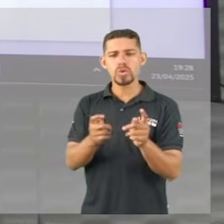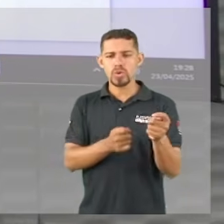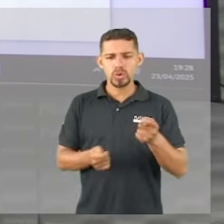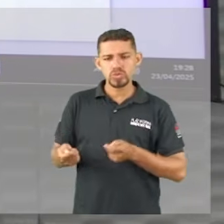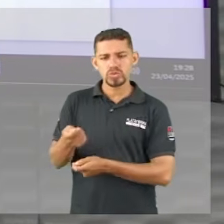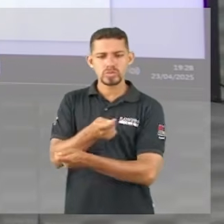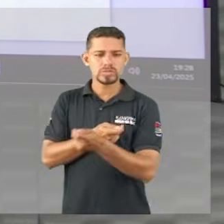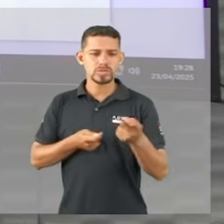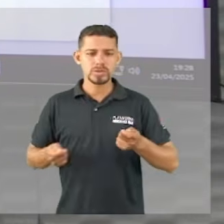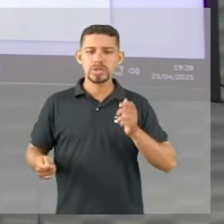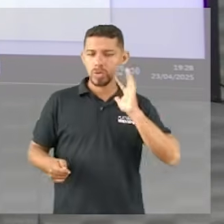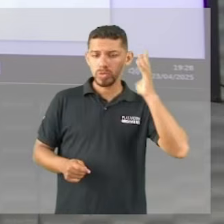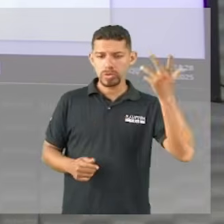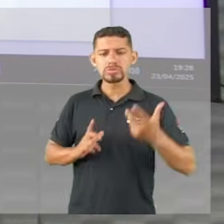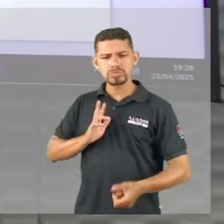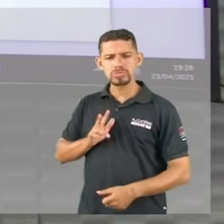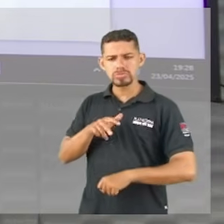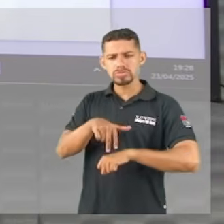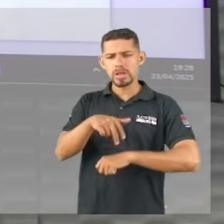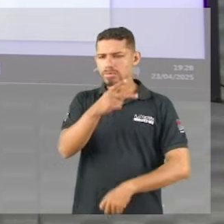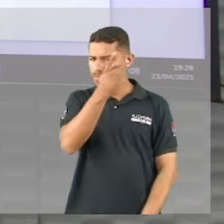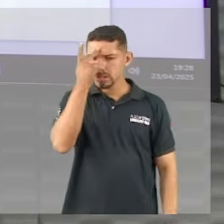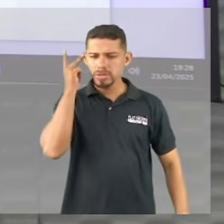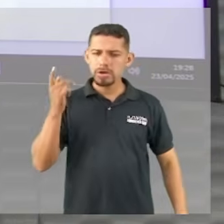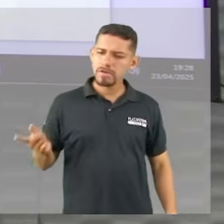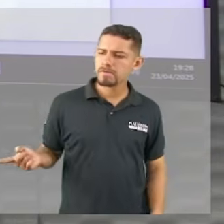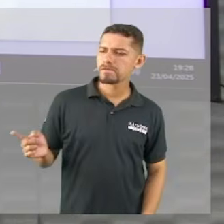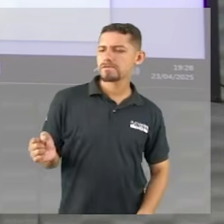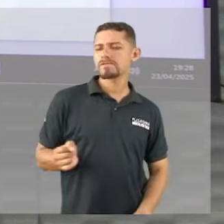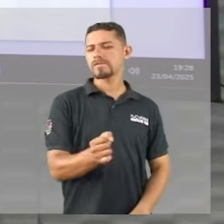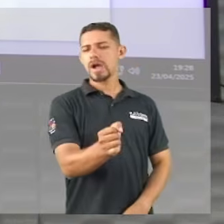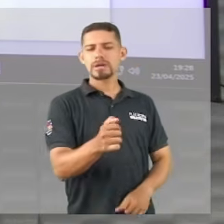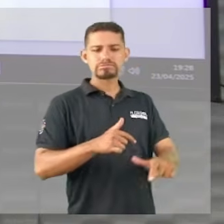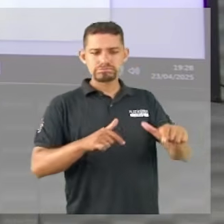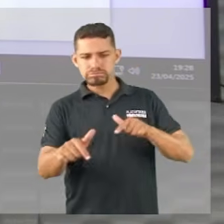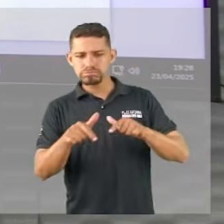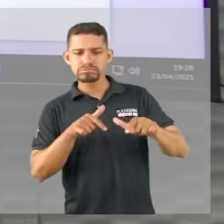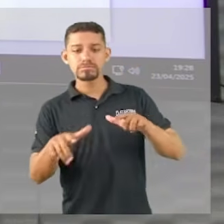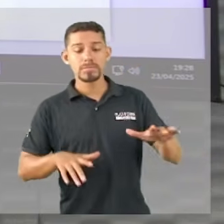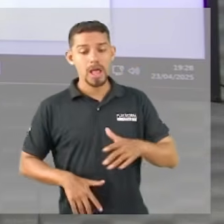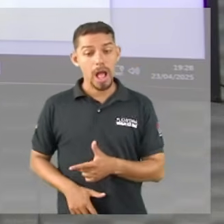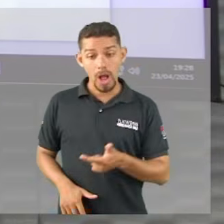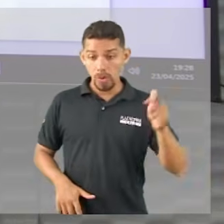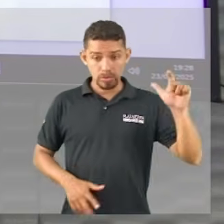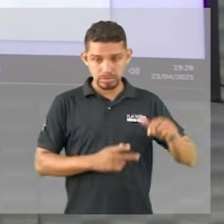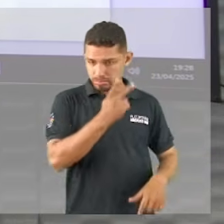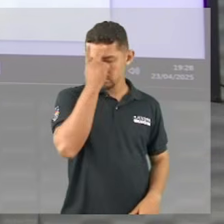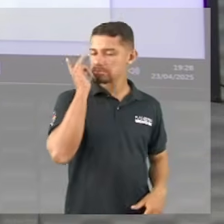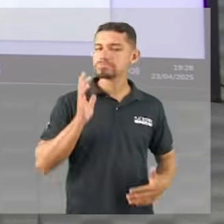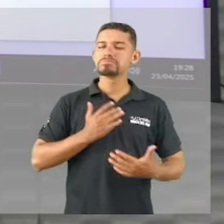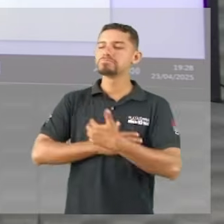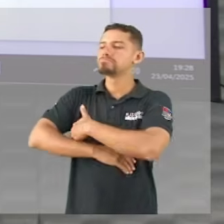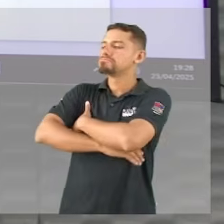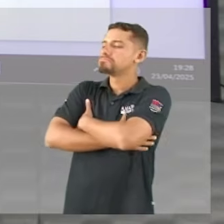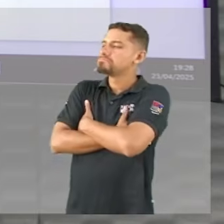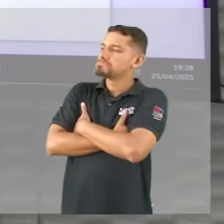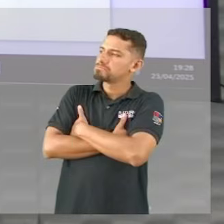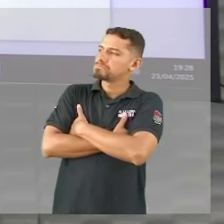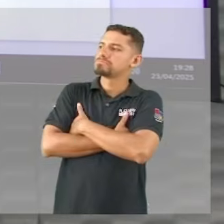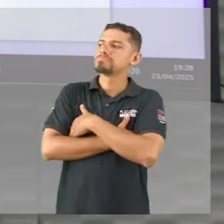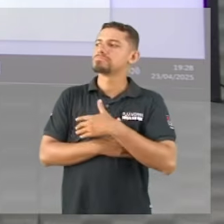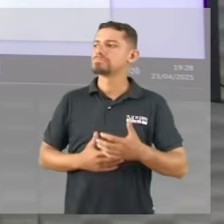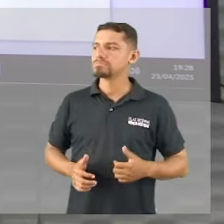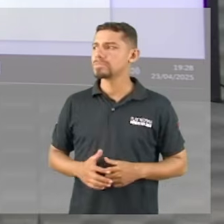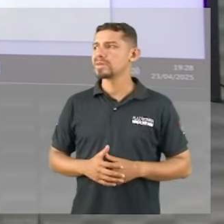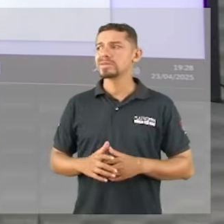aconteceu, nós colocamos as pessoas de volta ao trabalho, enquanto os outros ficaram de braços cruzados. Tivemos a